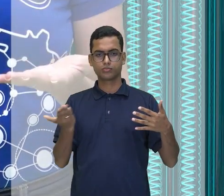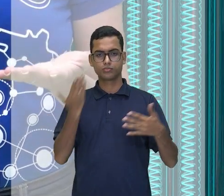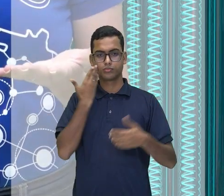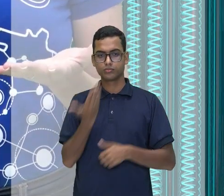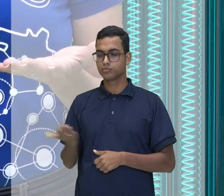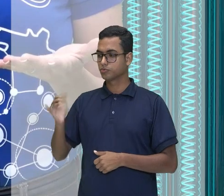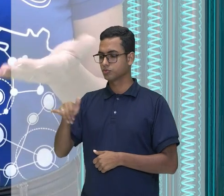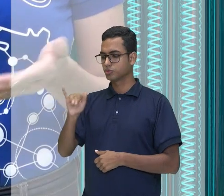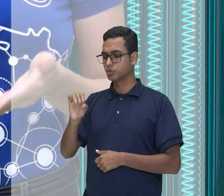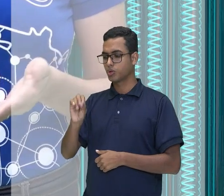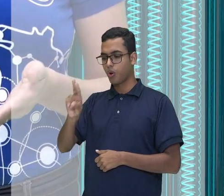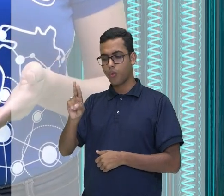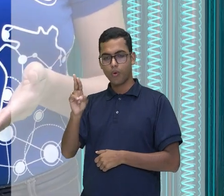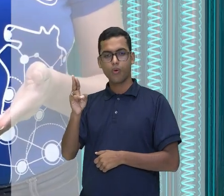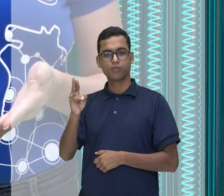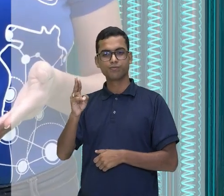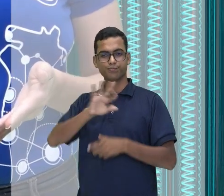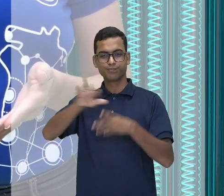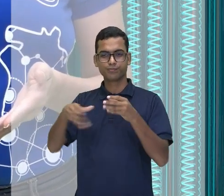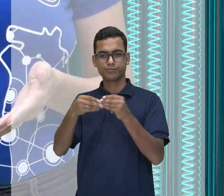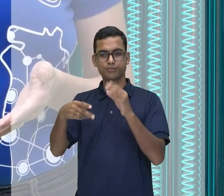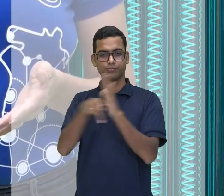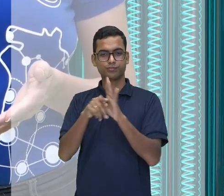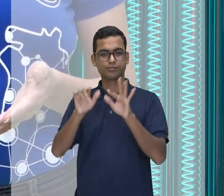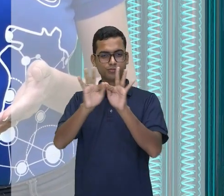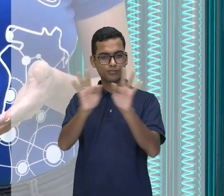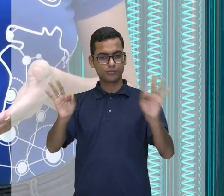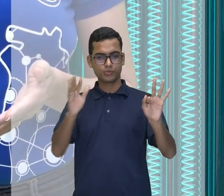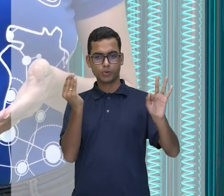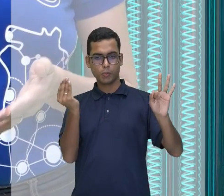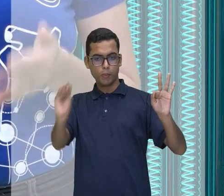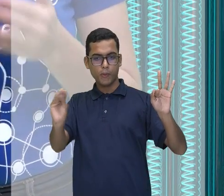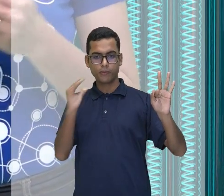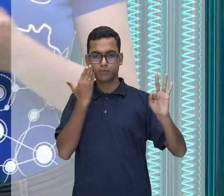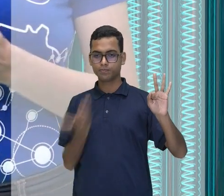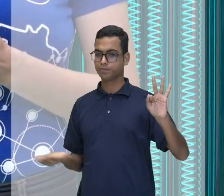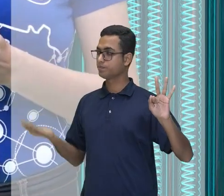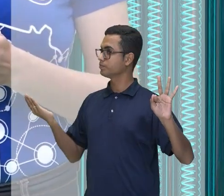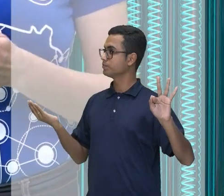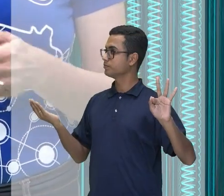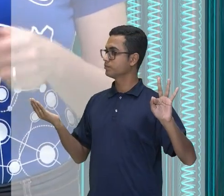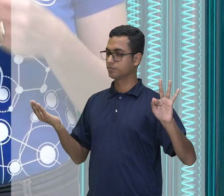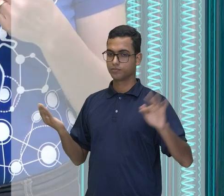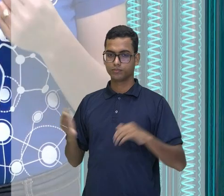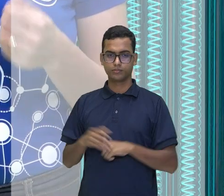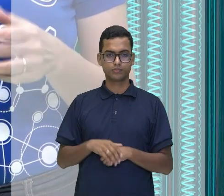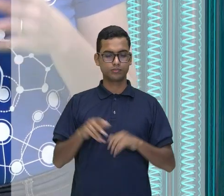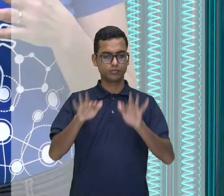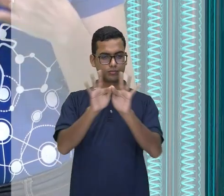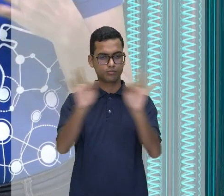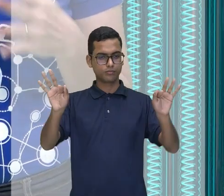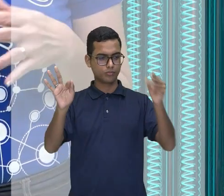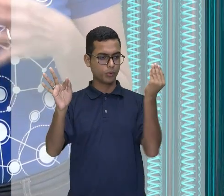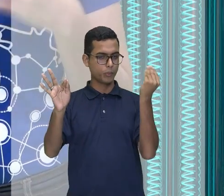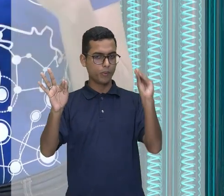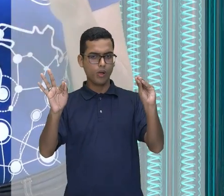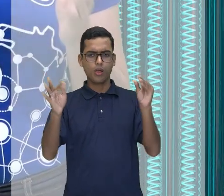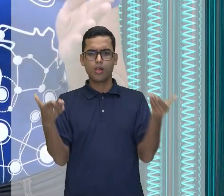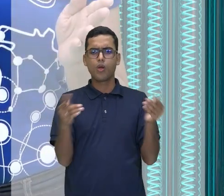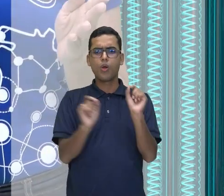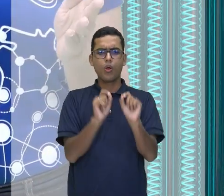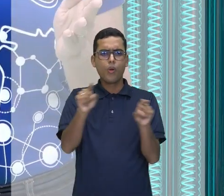Então, you, né? Eu estou me direcionando diretamente aqui com a Pet, não é? Estou falando direto com ela. Olha,